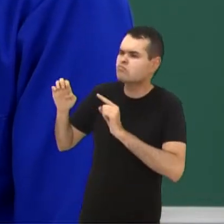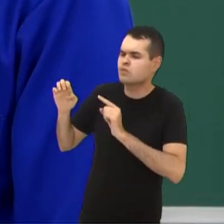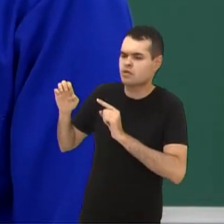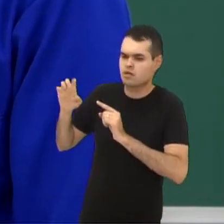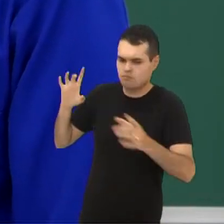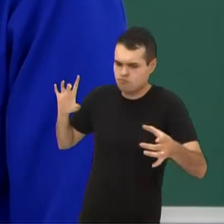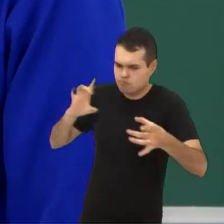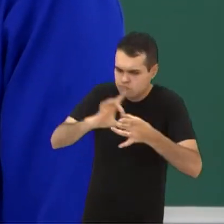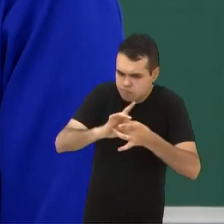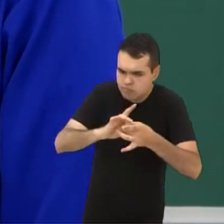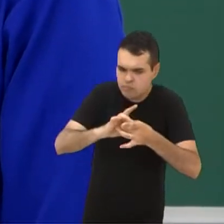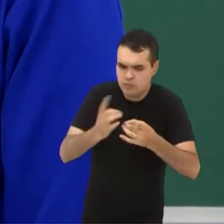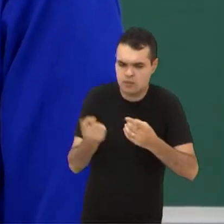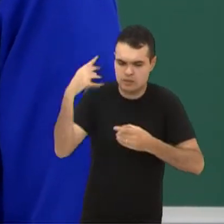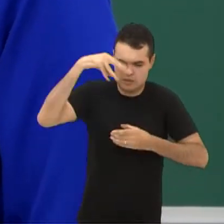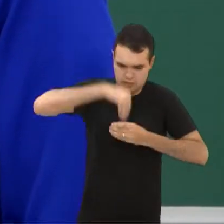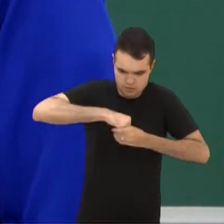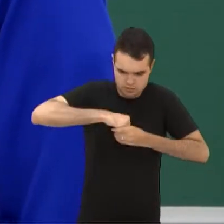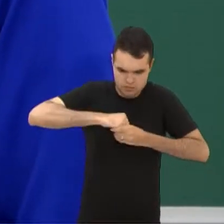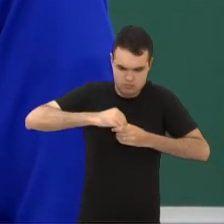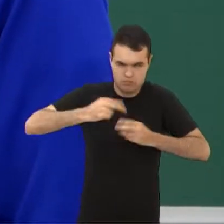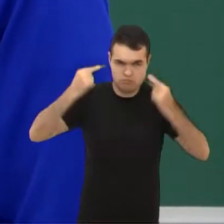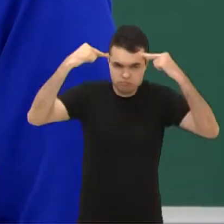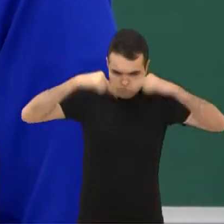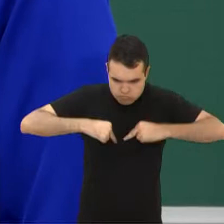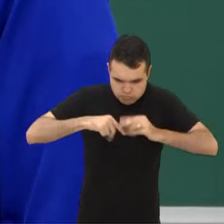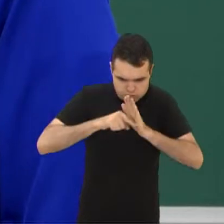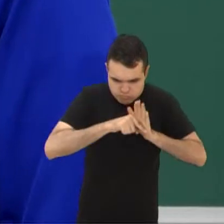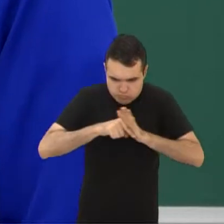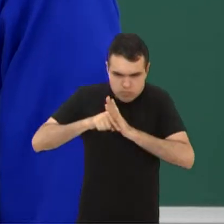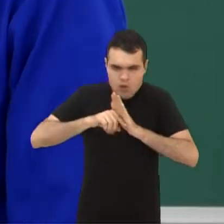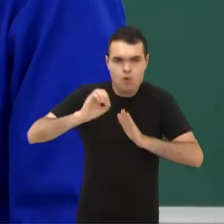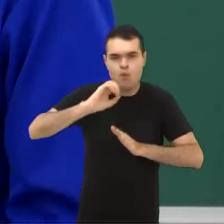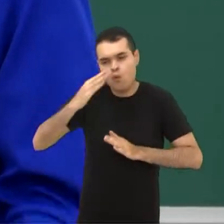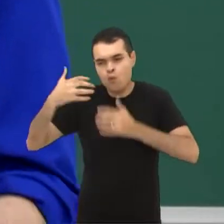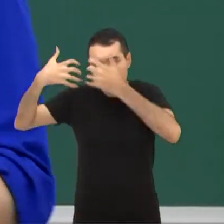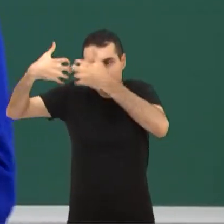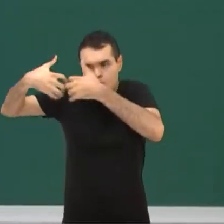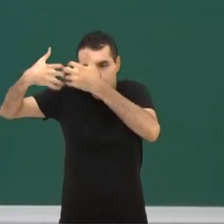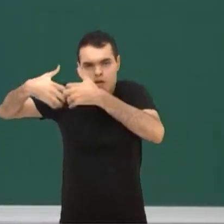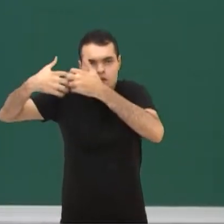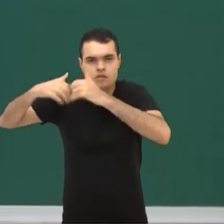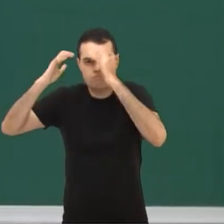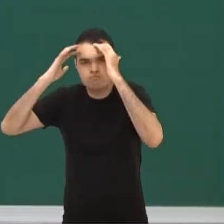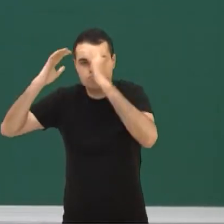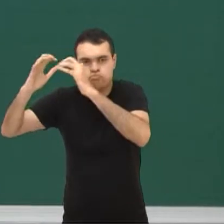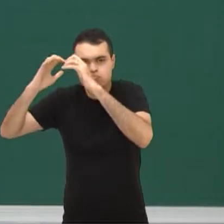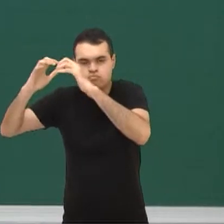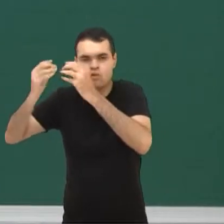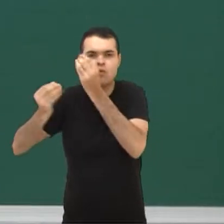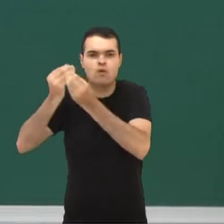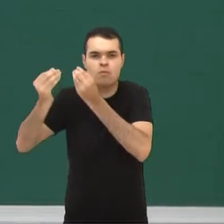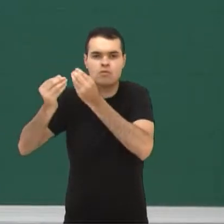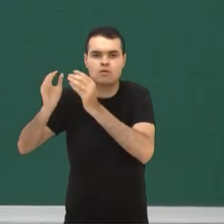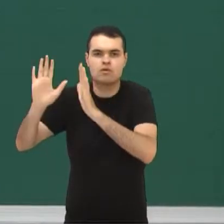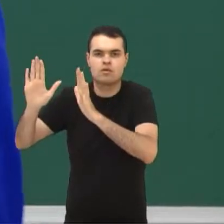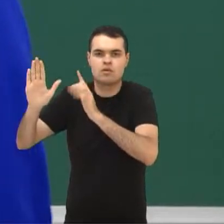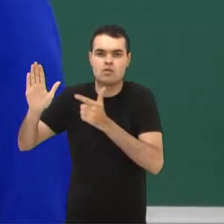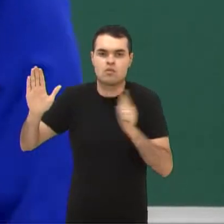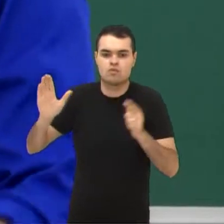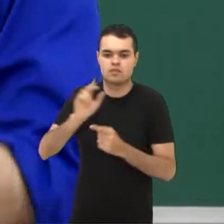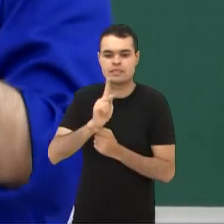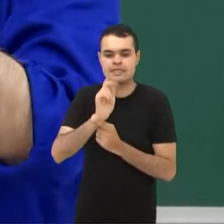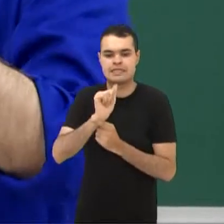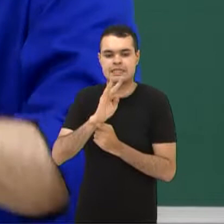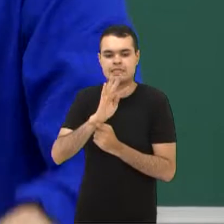no empirismo ou racionalismo, ou ele faz uma síntese de ambas como Kant? Olha que pergunta elaborada,